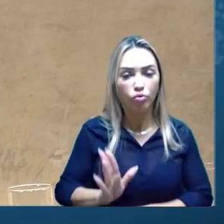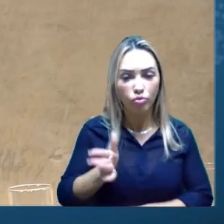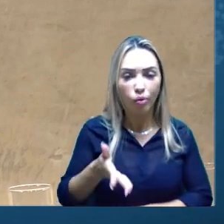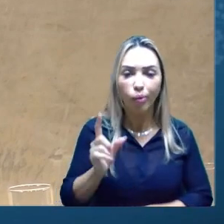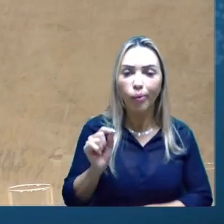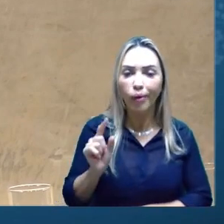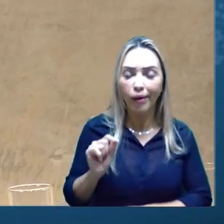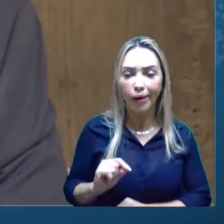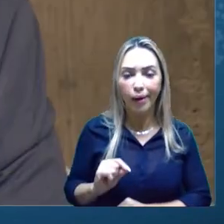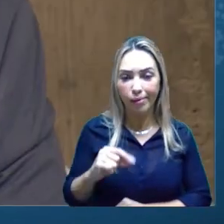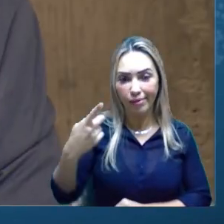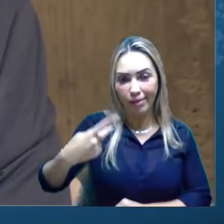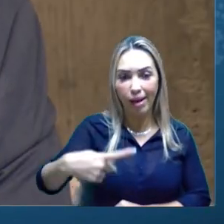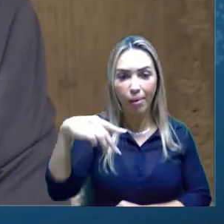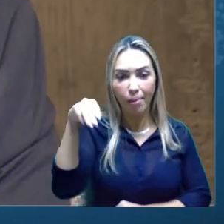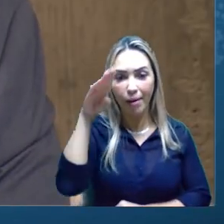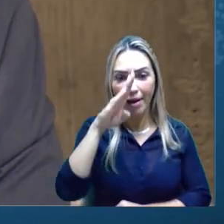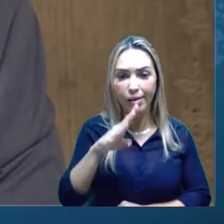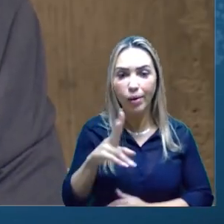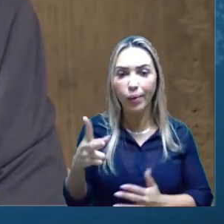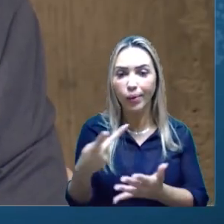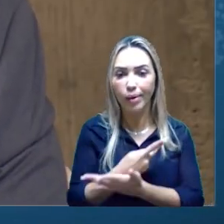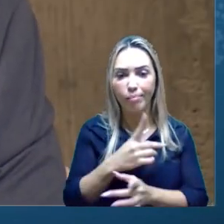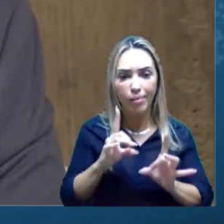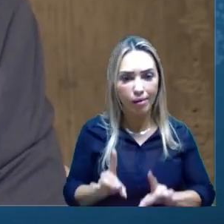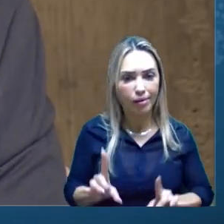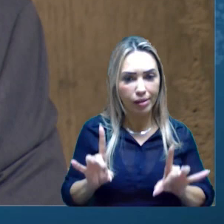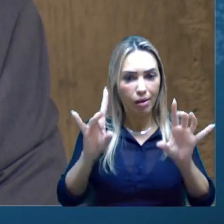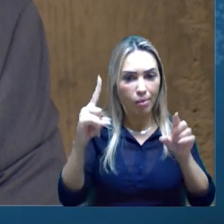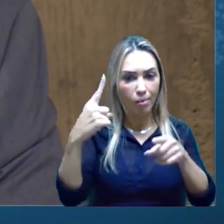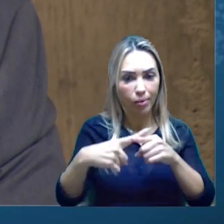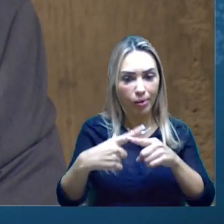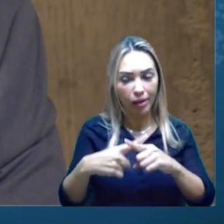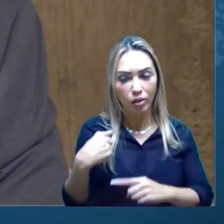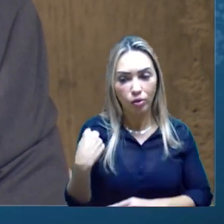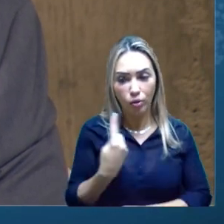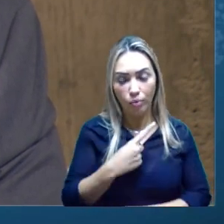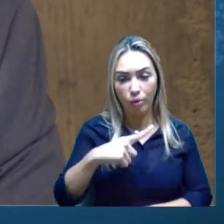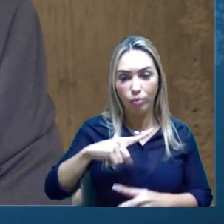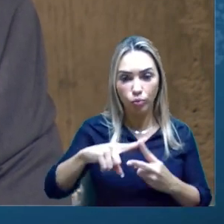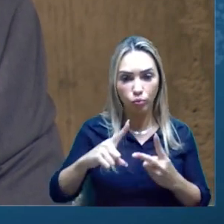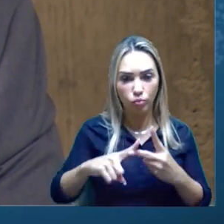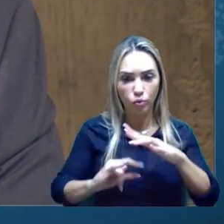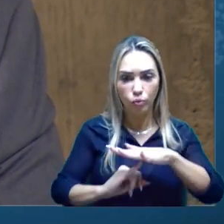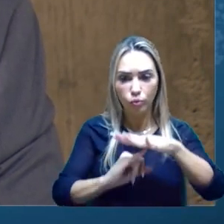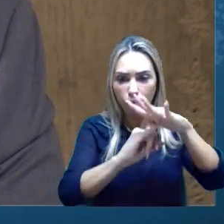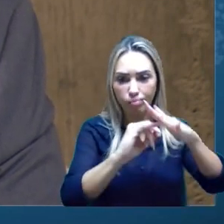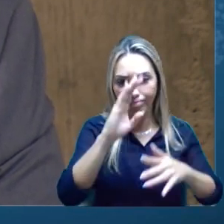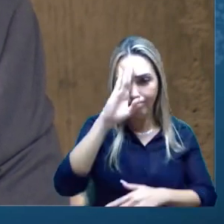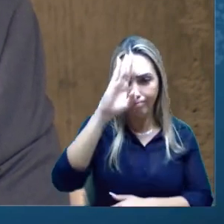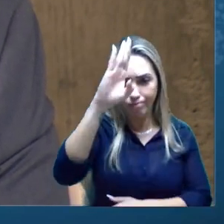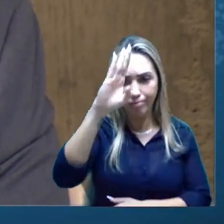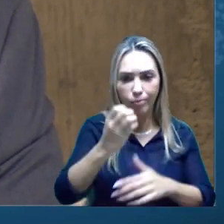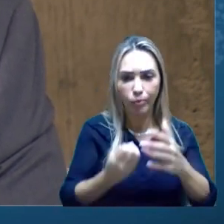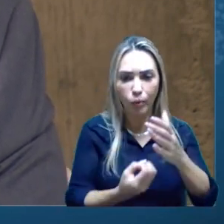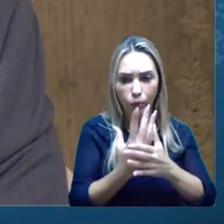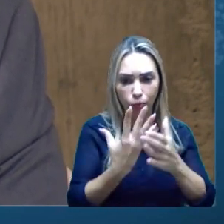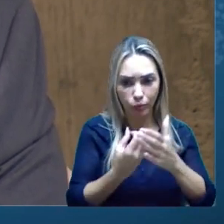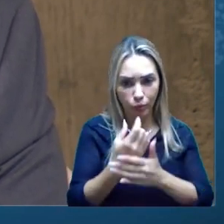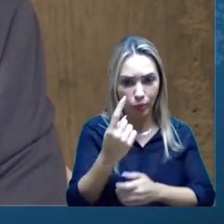no Brasil uma situação especial, porque a gente tem duas grandes instituições produtoras de